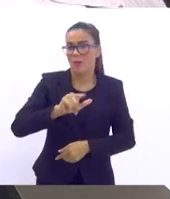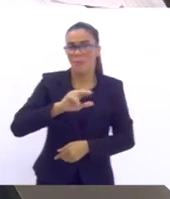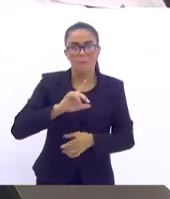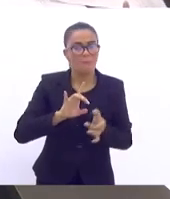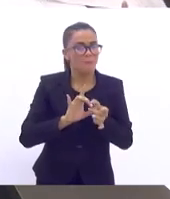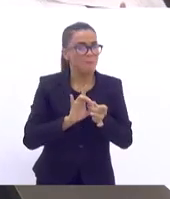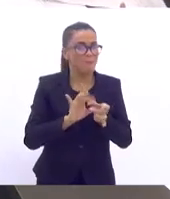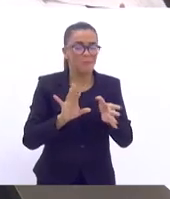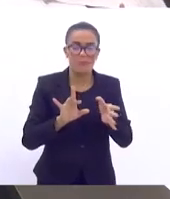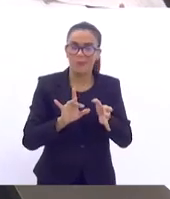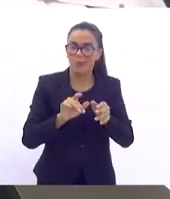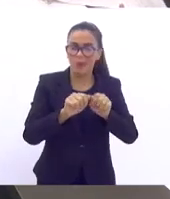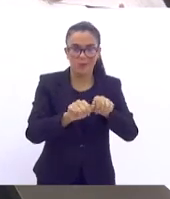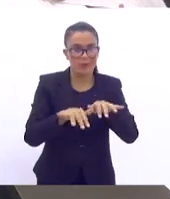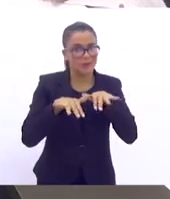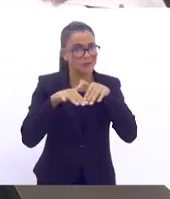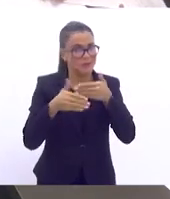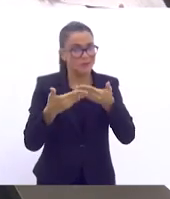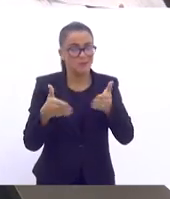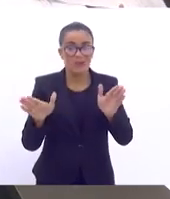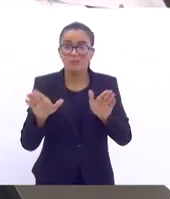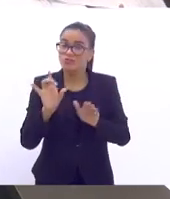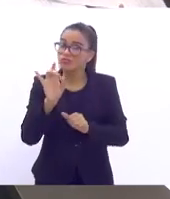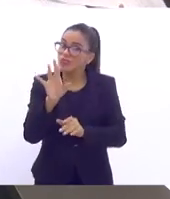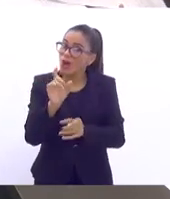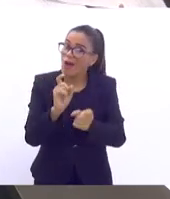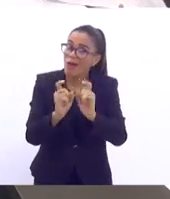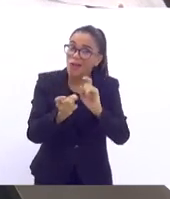pública ela faz reuniões